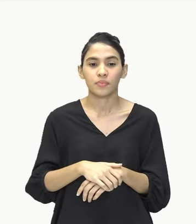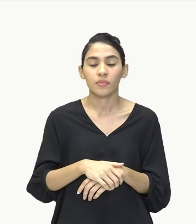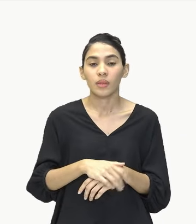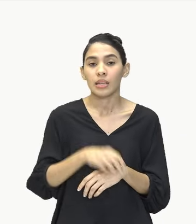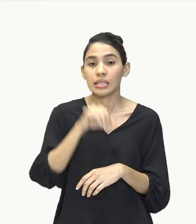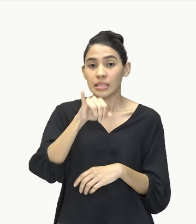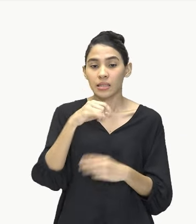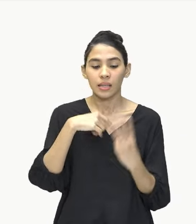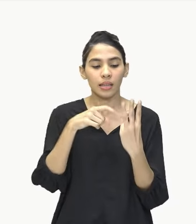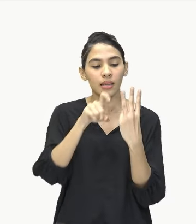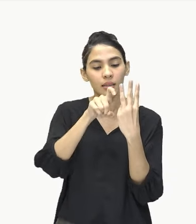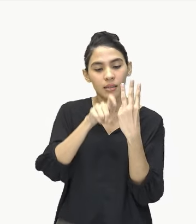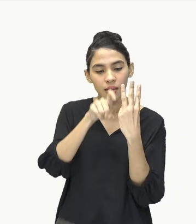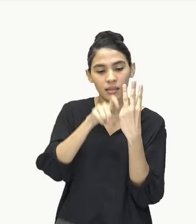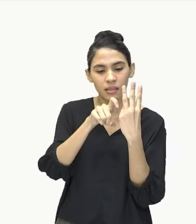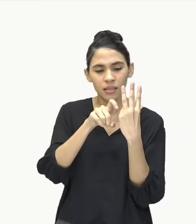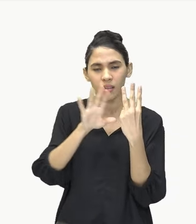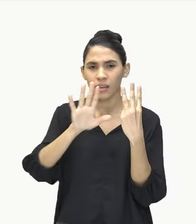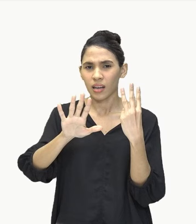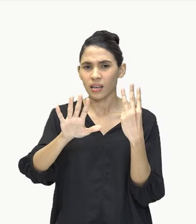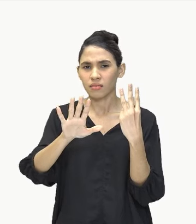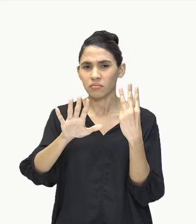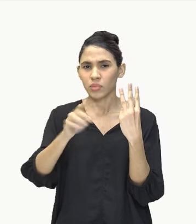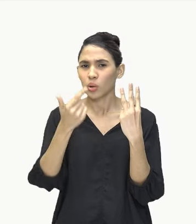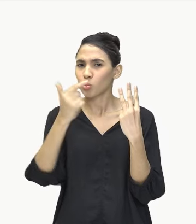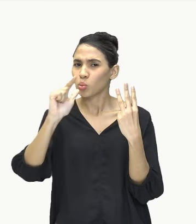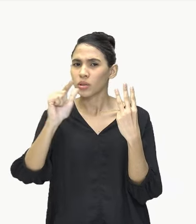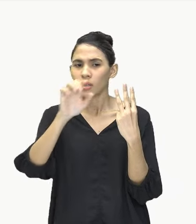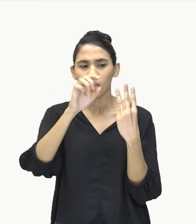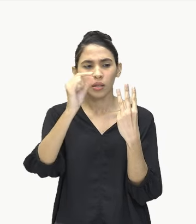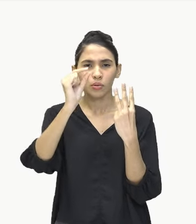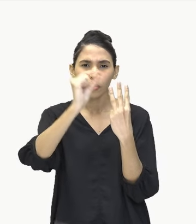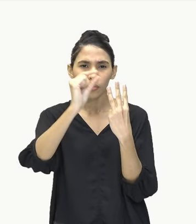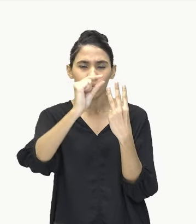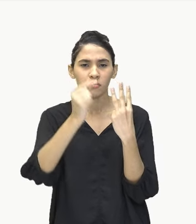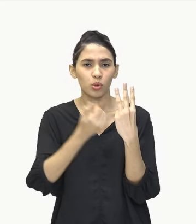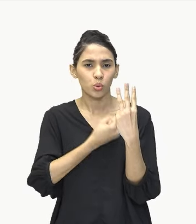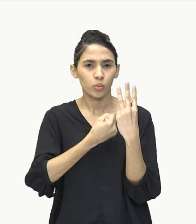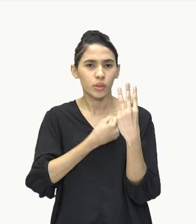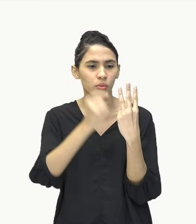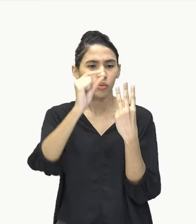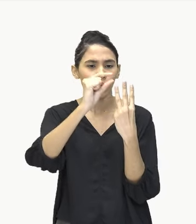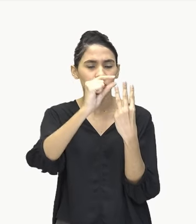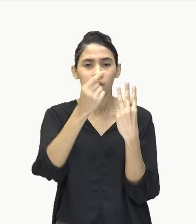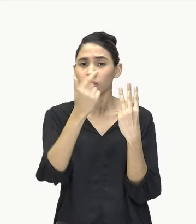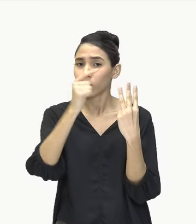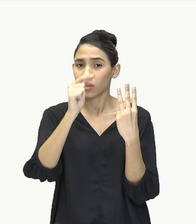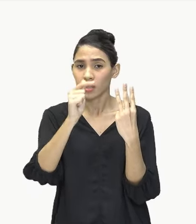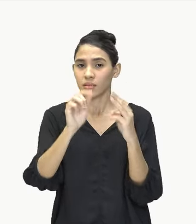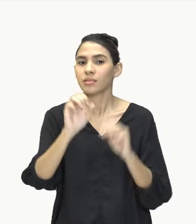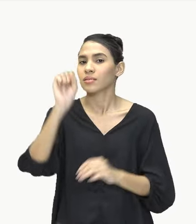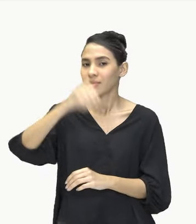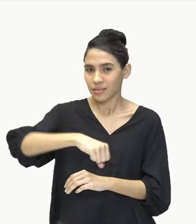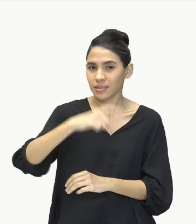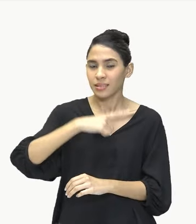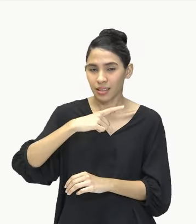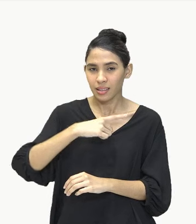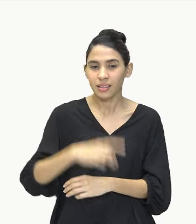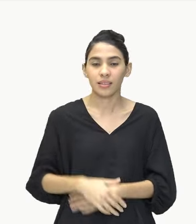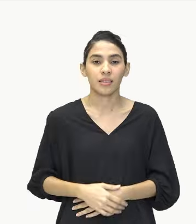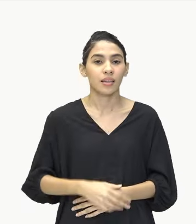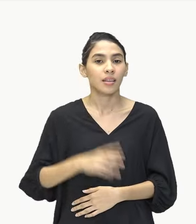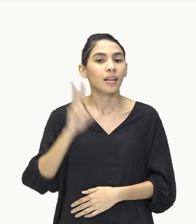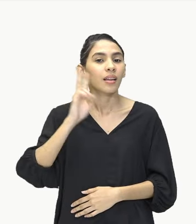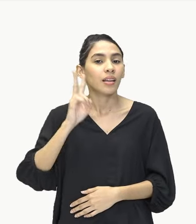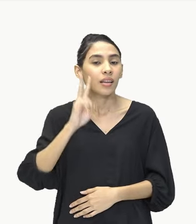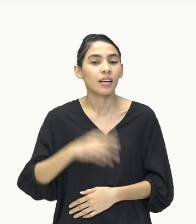3x. Ah, mas não tem aí nenhum expoente, não tem nenhuma potência aí. Tem sim. Lembre que